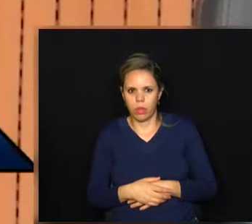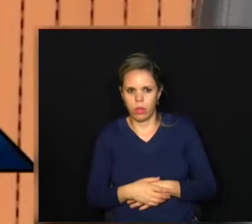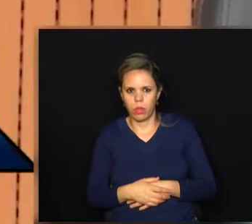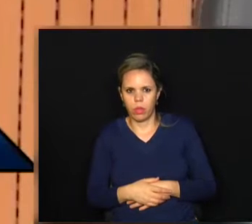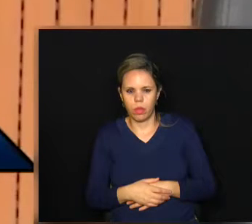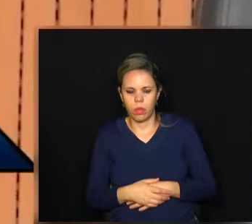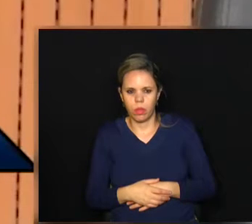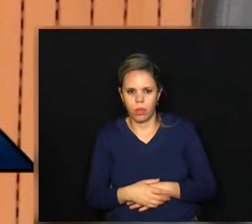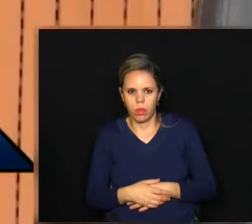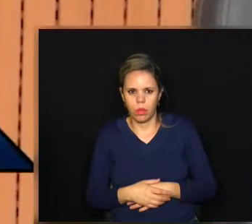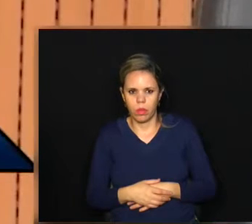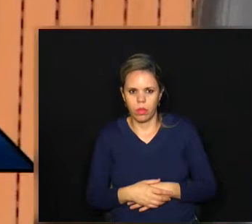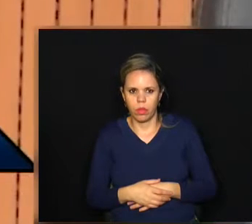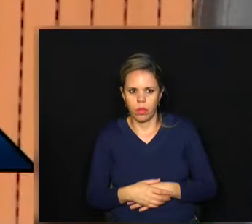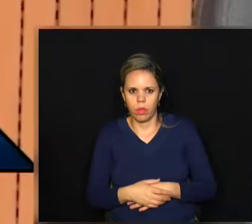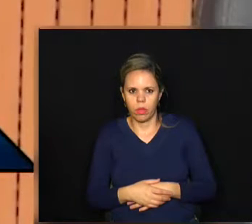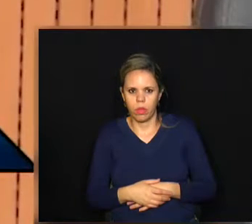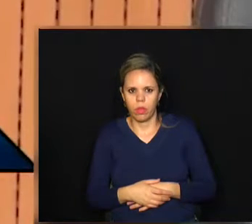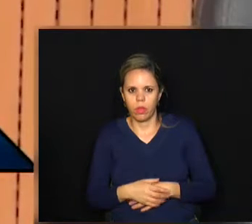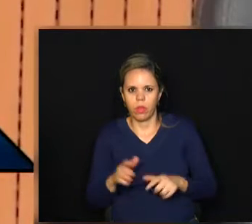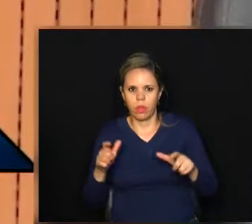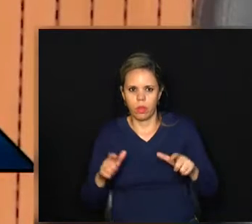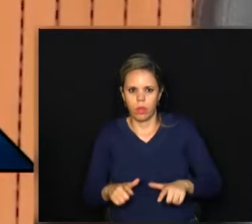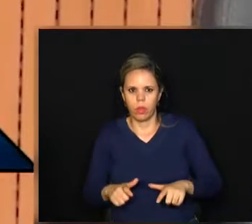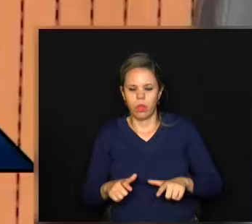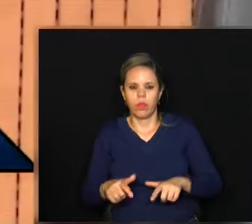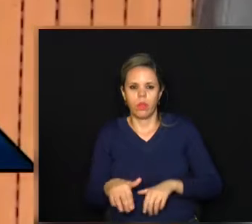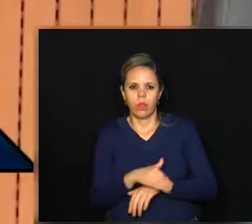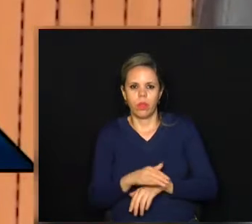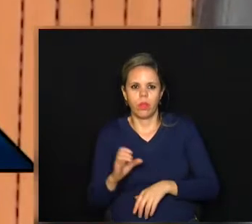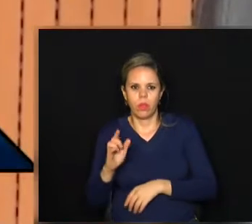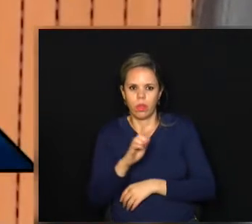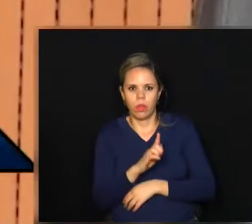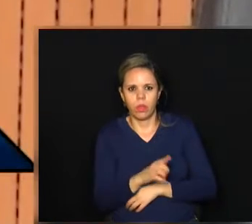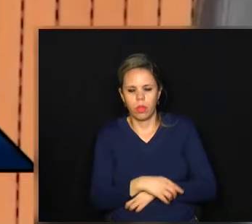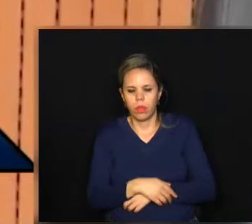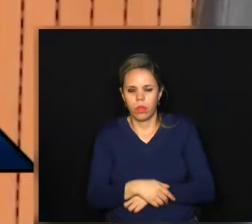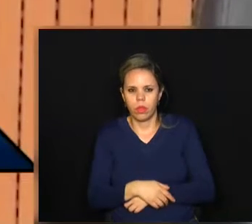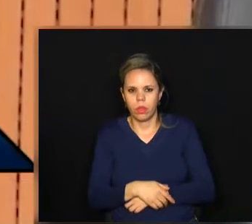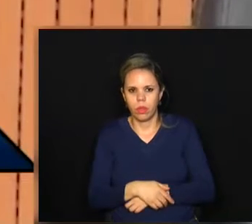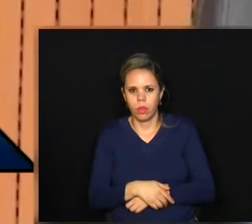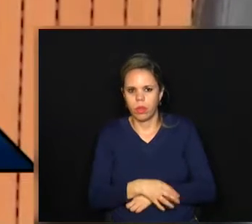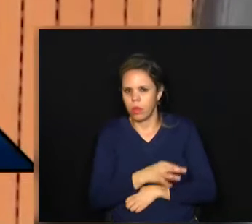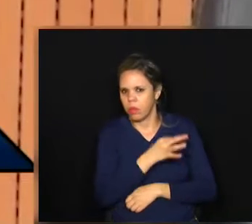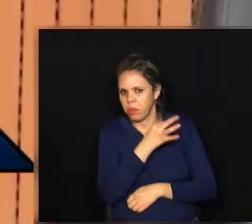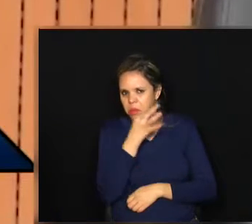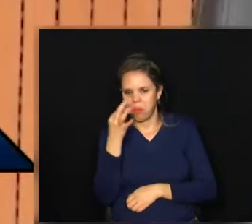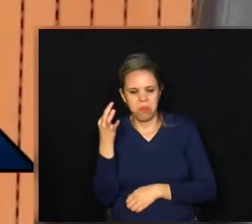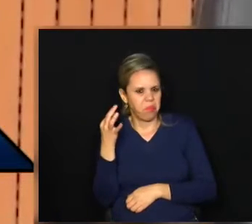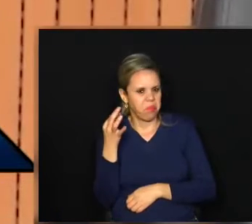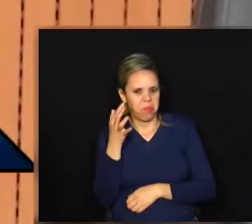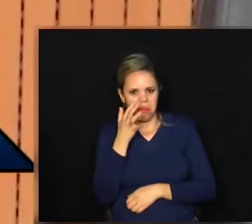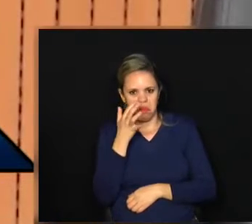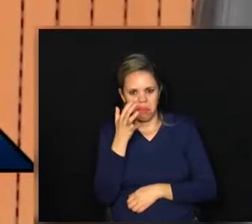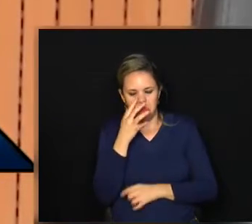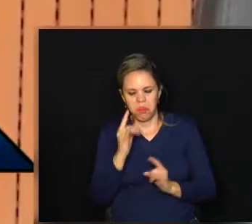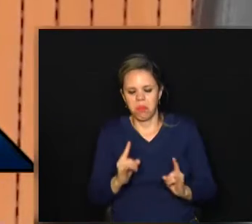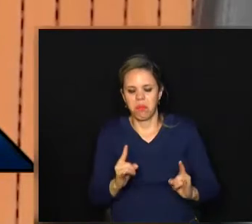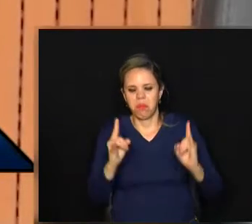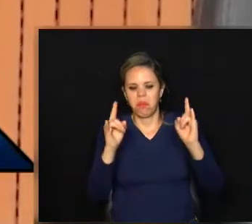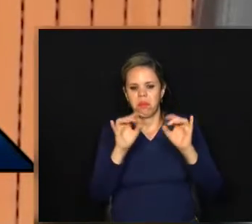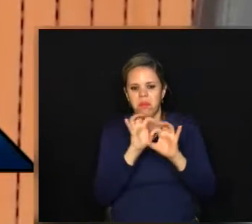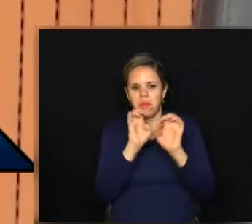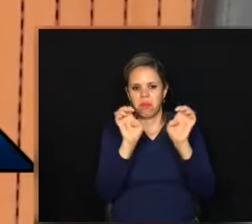Federal está localizado ali na região do Campo Grande, é um belo prédio com uma ótima